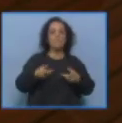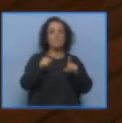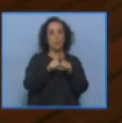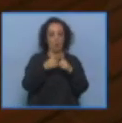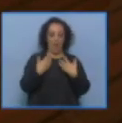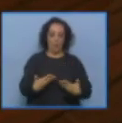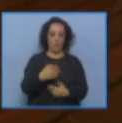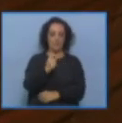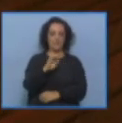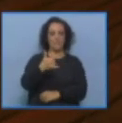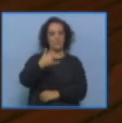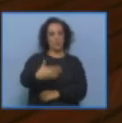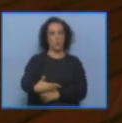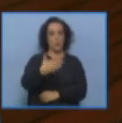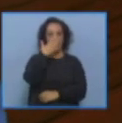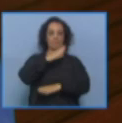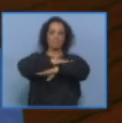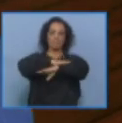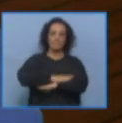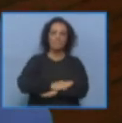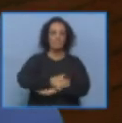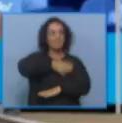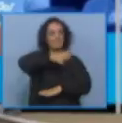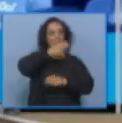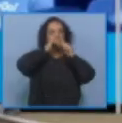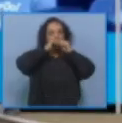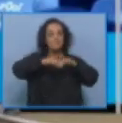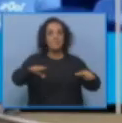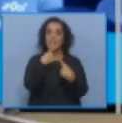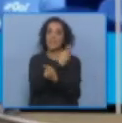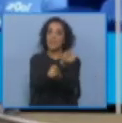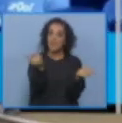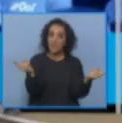século XXI, cumprirmos as bem-aventuranças que diz...